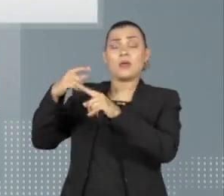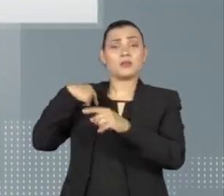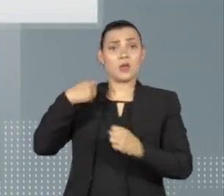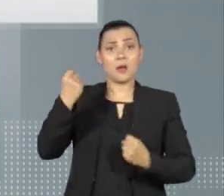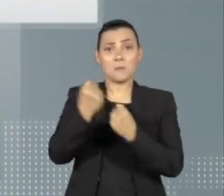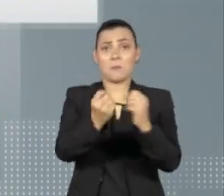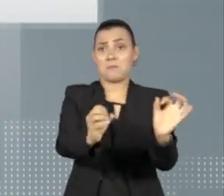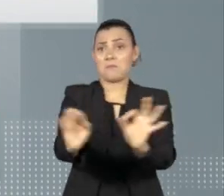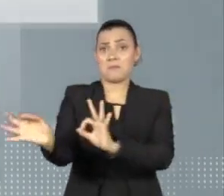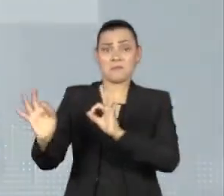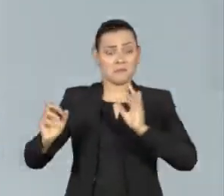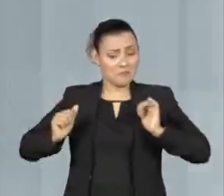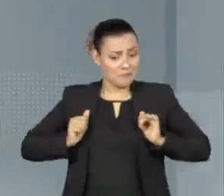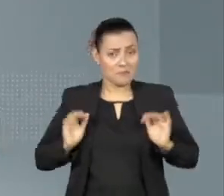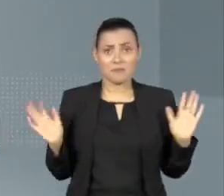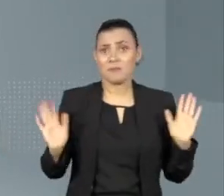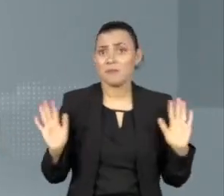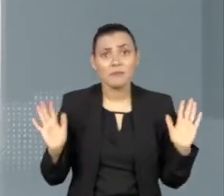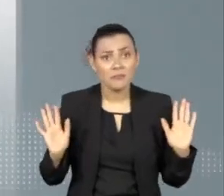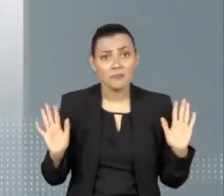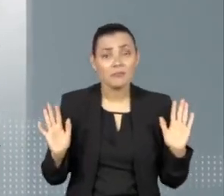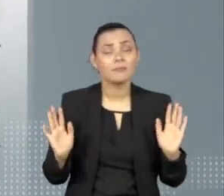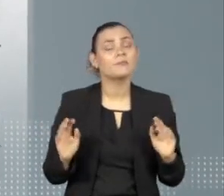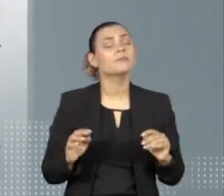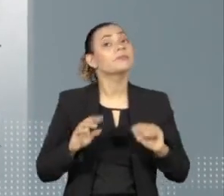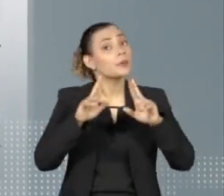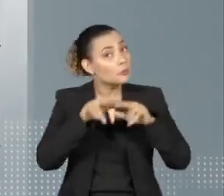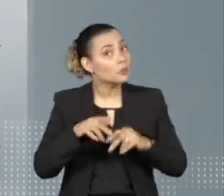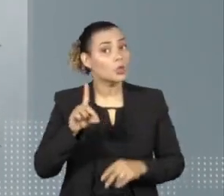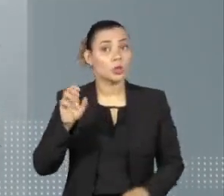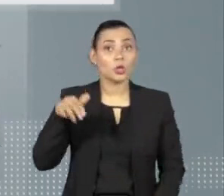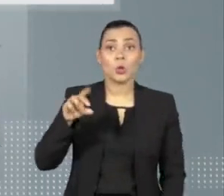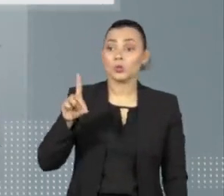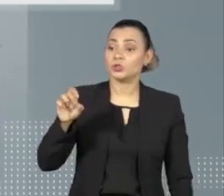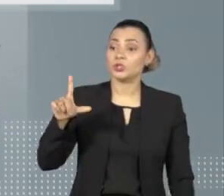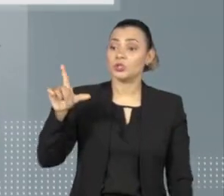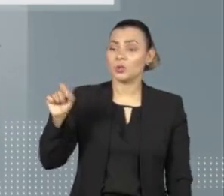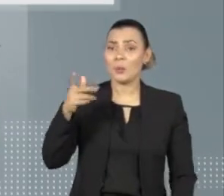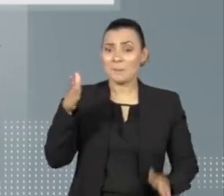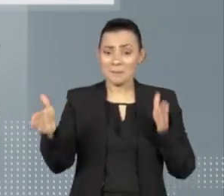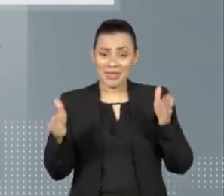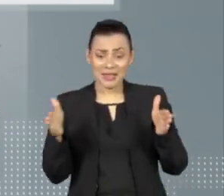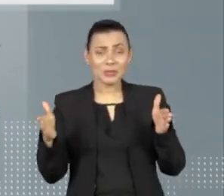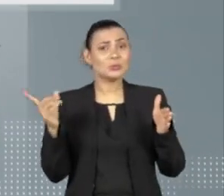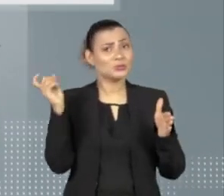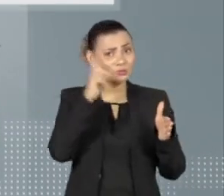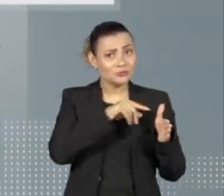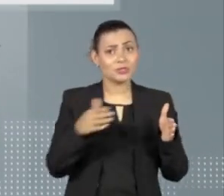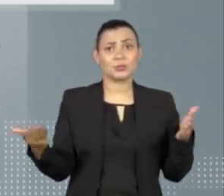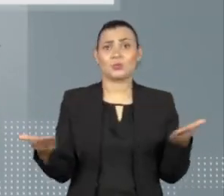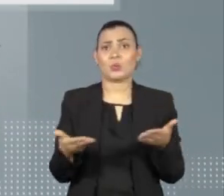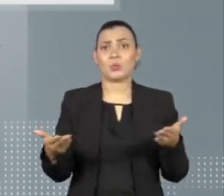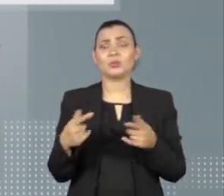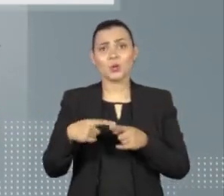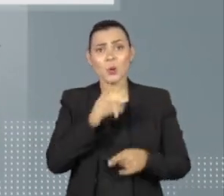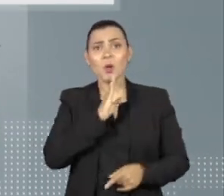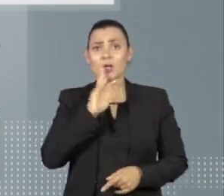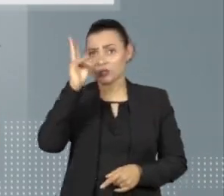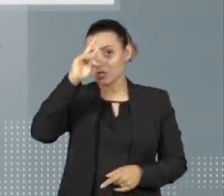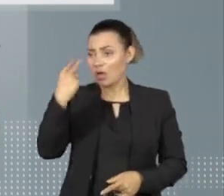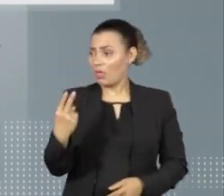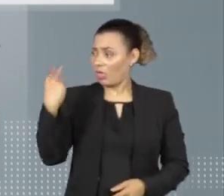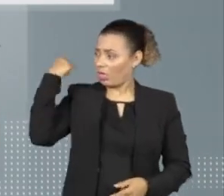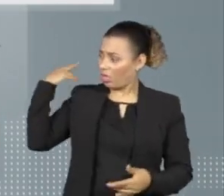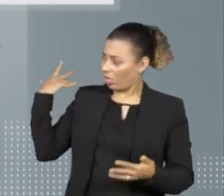ao martírio se preciso for por fim do odilo escreveu tempos estranhos esses nossos conheço bastante a história